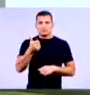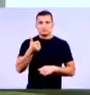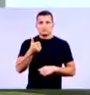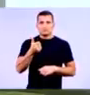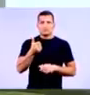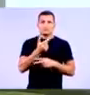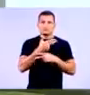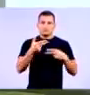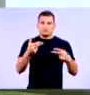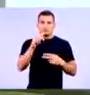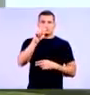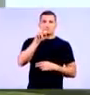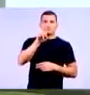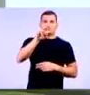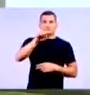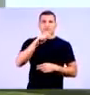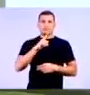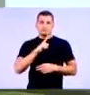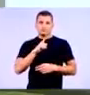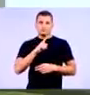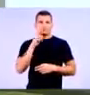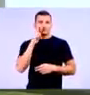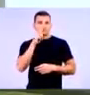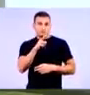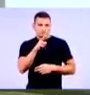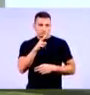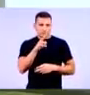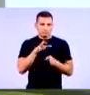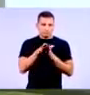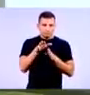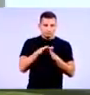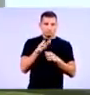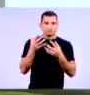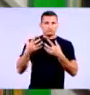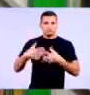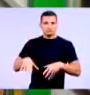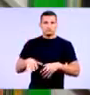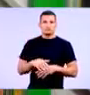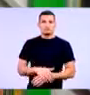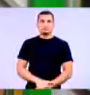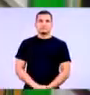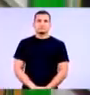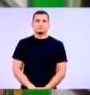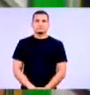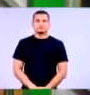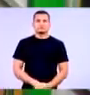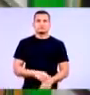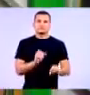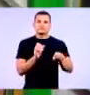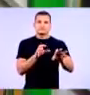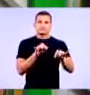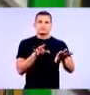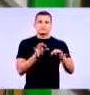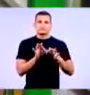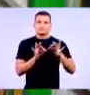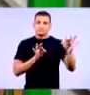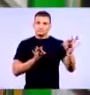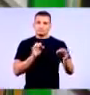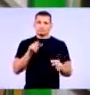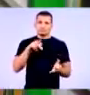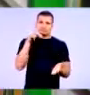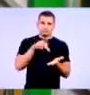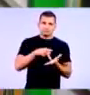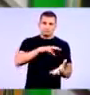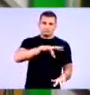recursos que o ambiente tem. Vamos acompanhar as dicas de estudo do IFRO para você. O ensino à distância é uma realidade no